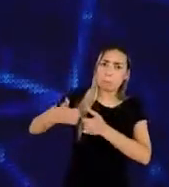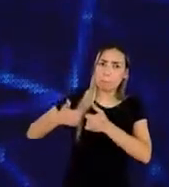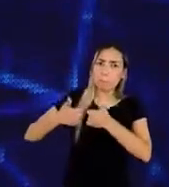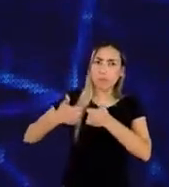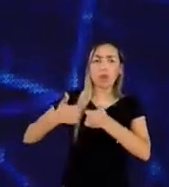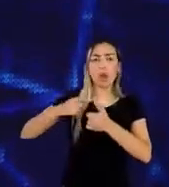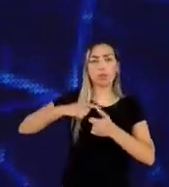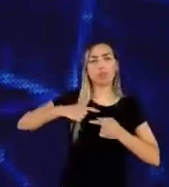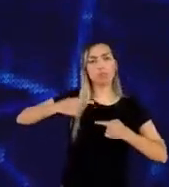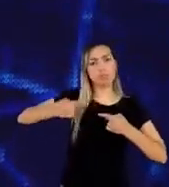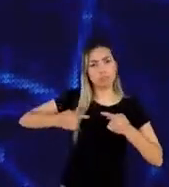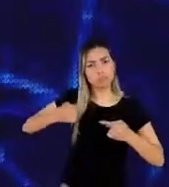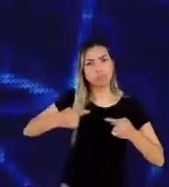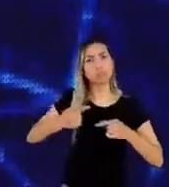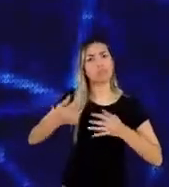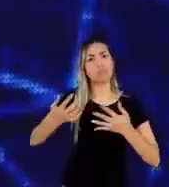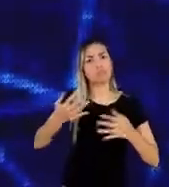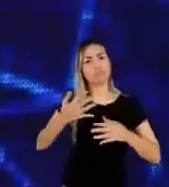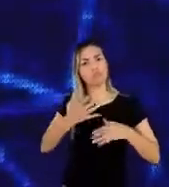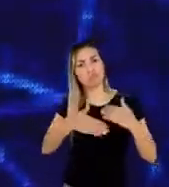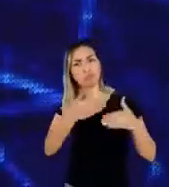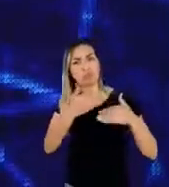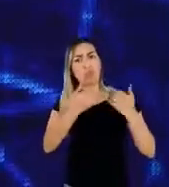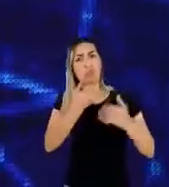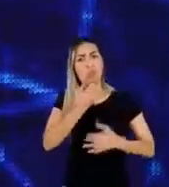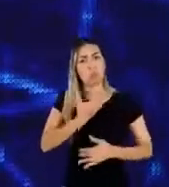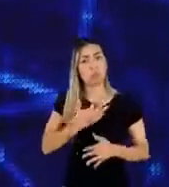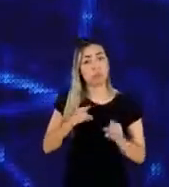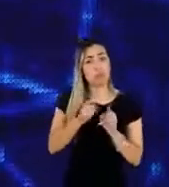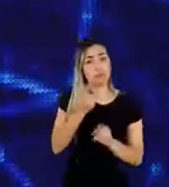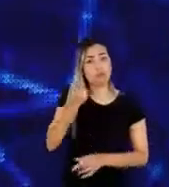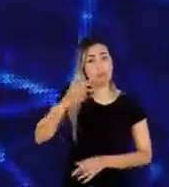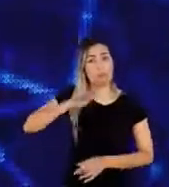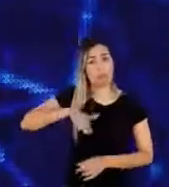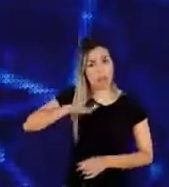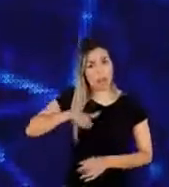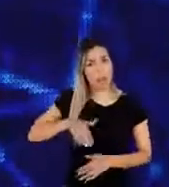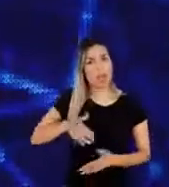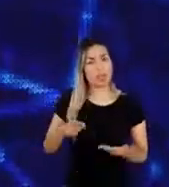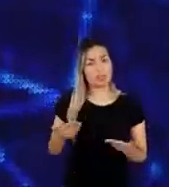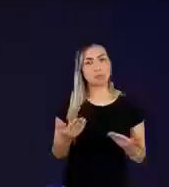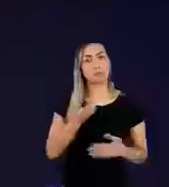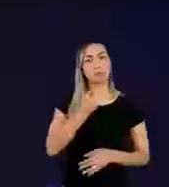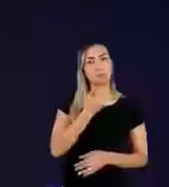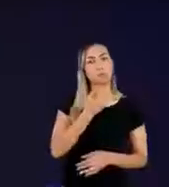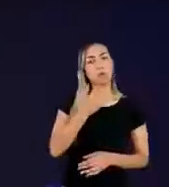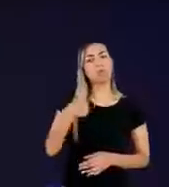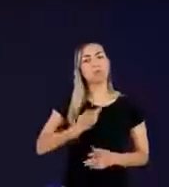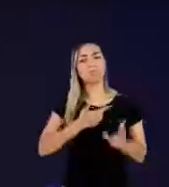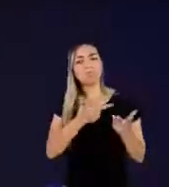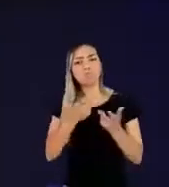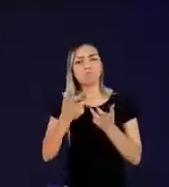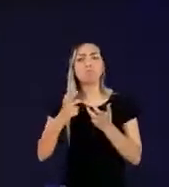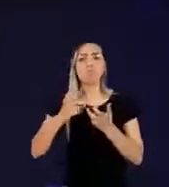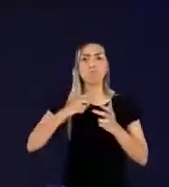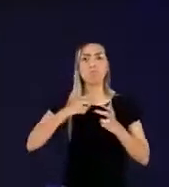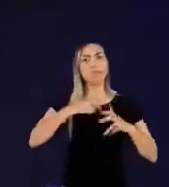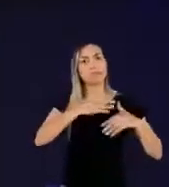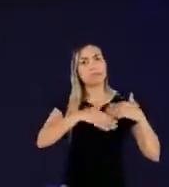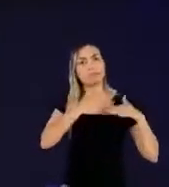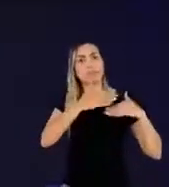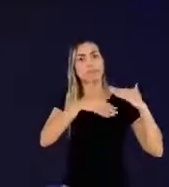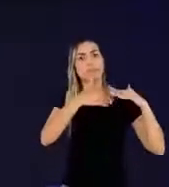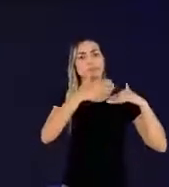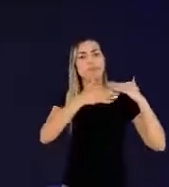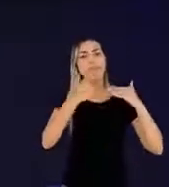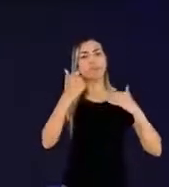e barata. Então, isso é muito bom. Então, na expectativa aqui, na projeção de crescimento, a gente já vê que a fonte